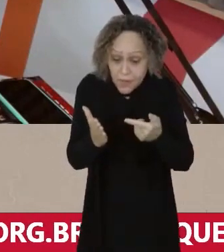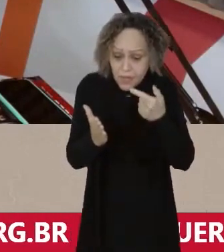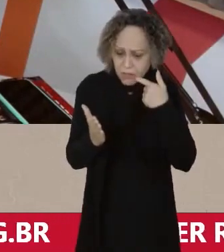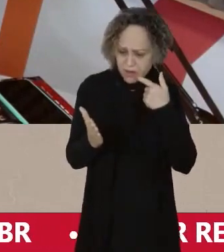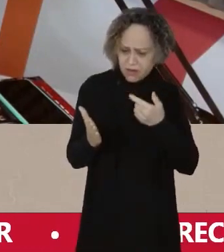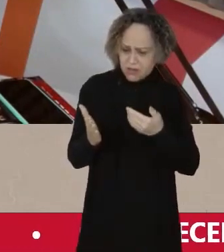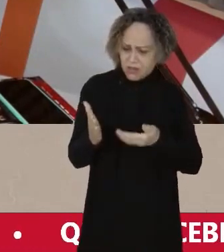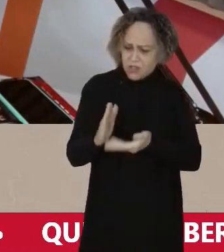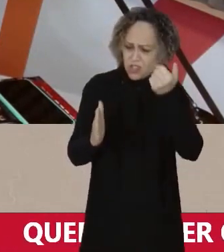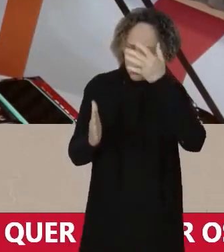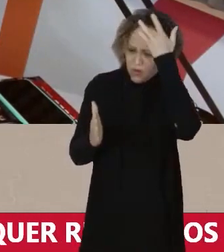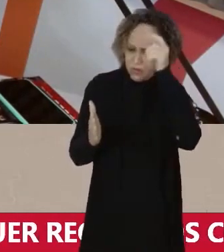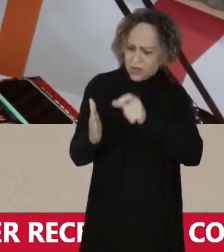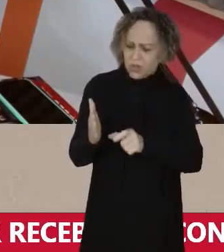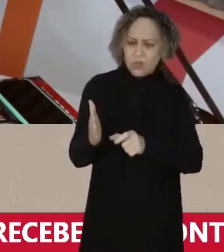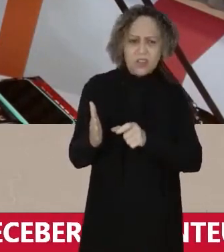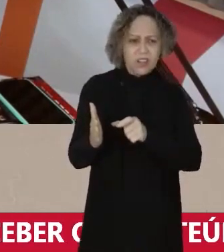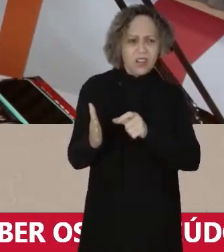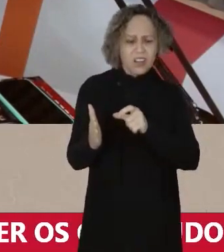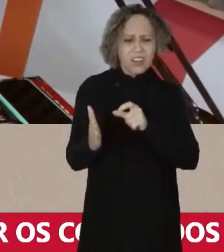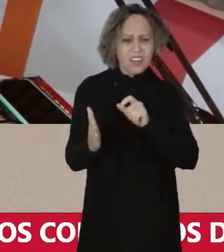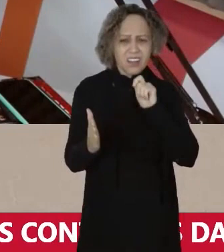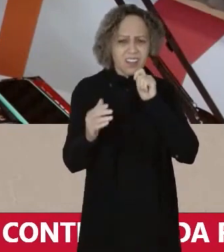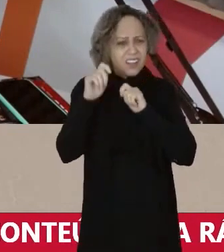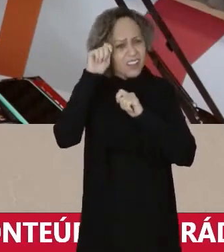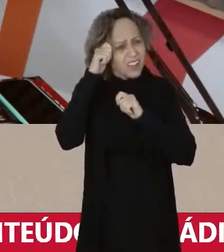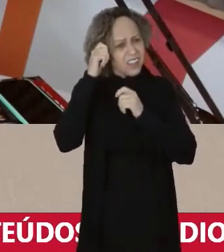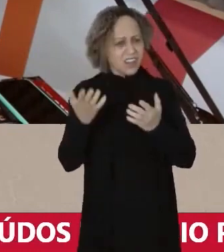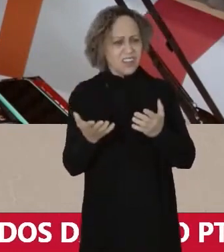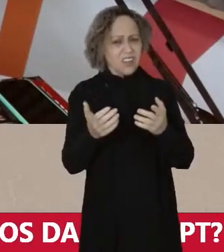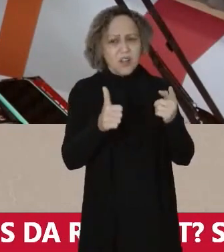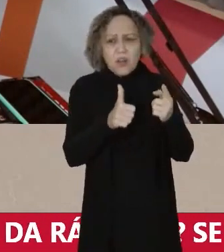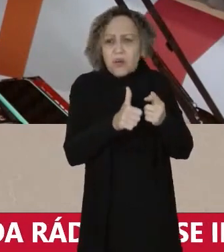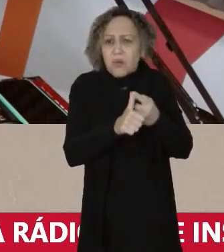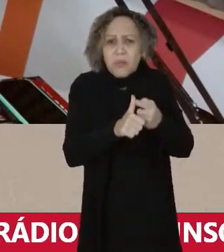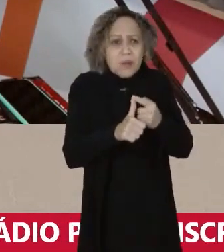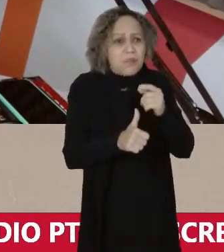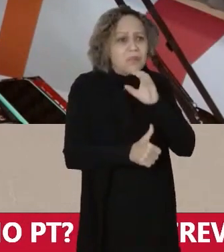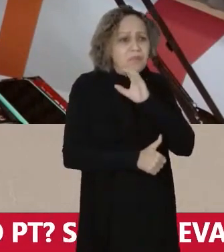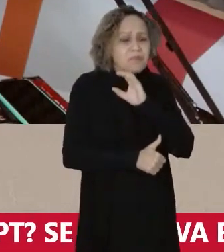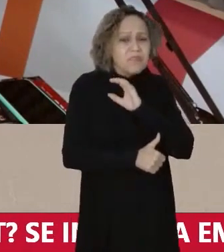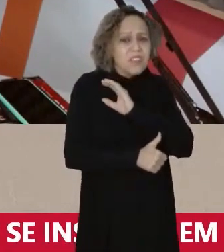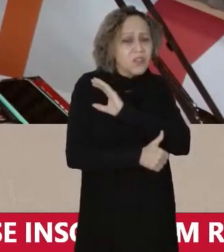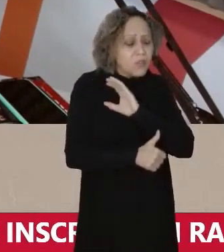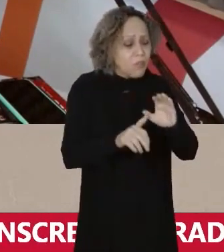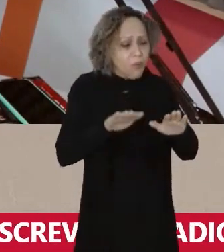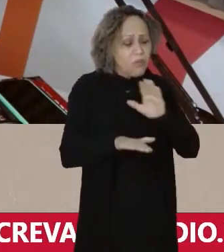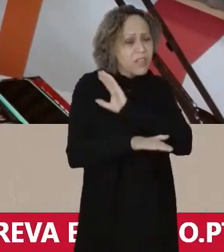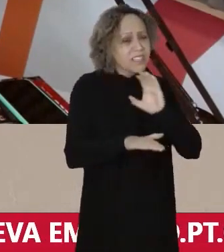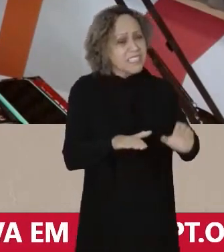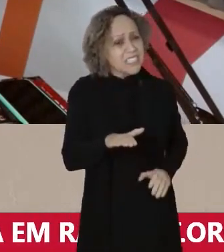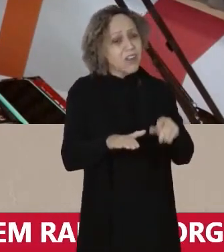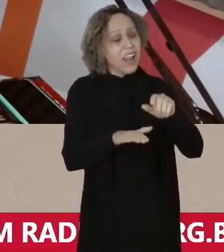cristianismo surgiu, ele bombou primeiro na África. Quando Jesus está indo para a cruz, quem carrega a cruz é o Simão Cirineu, que